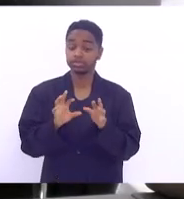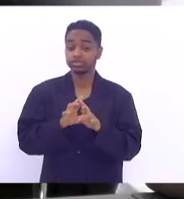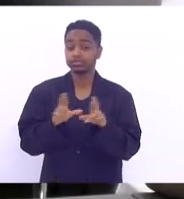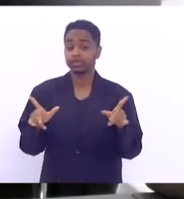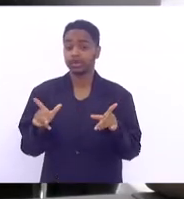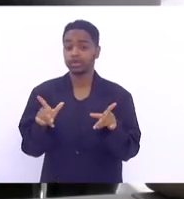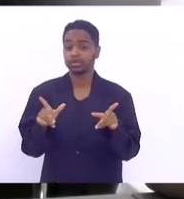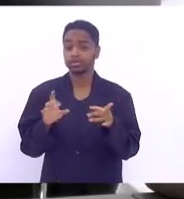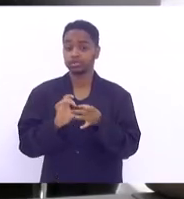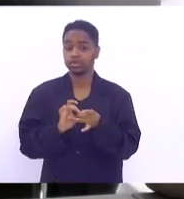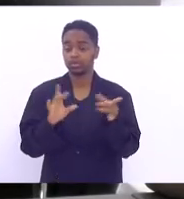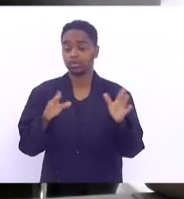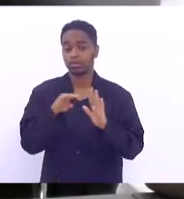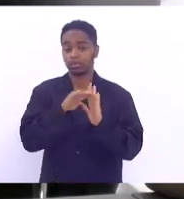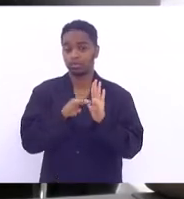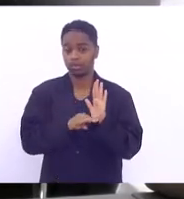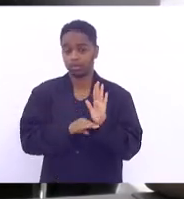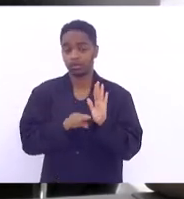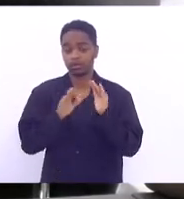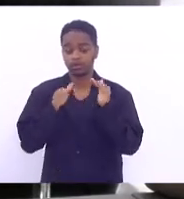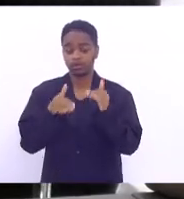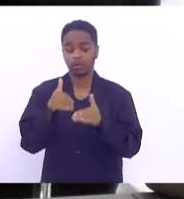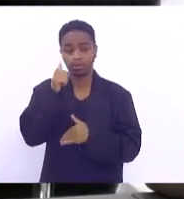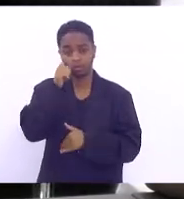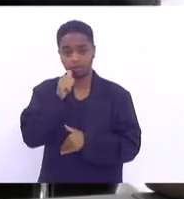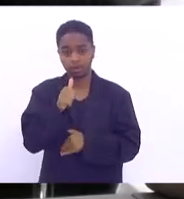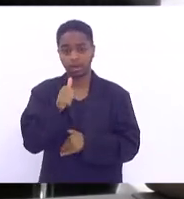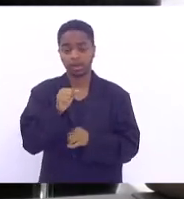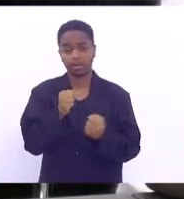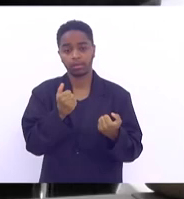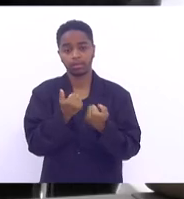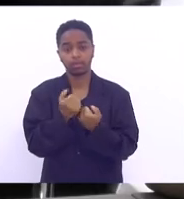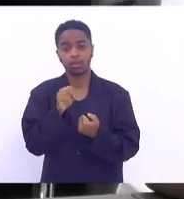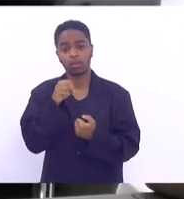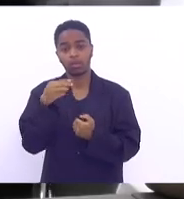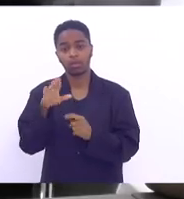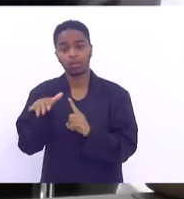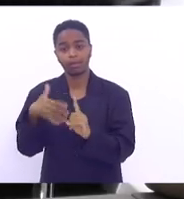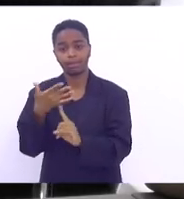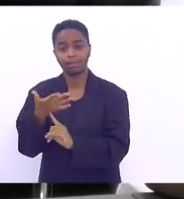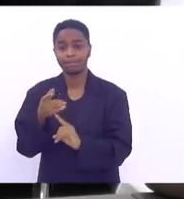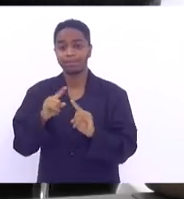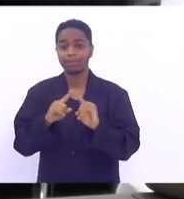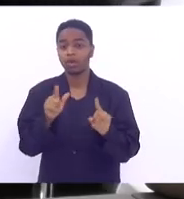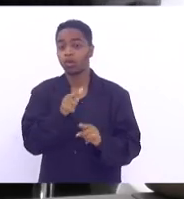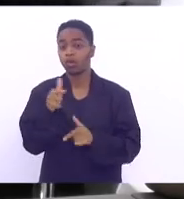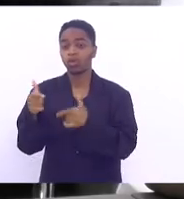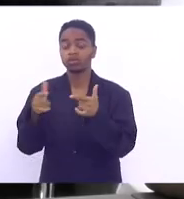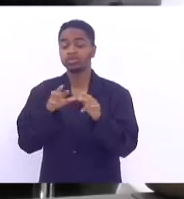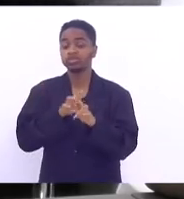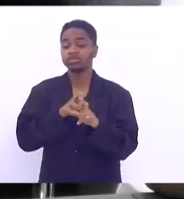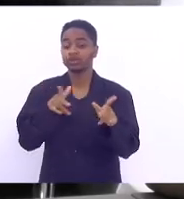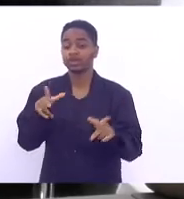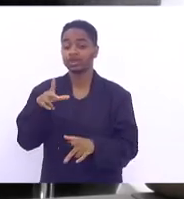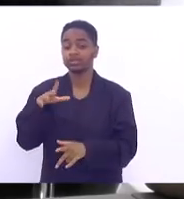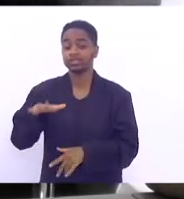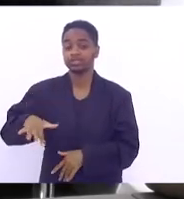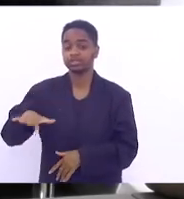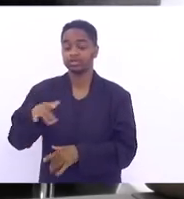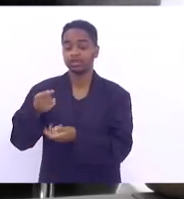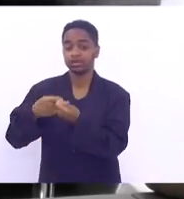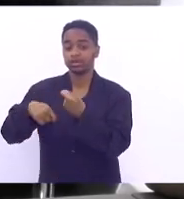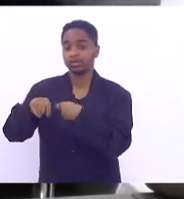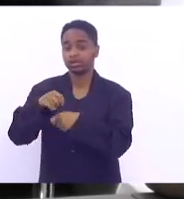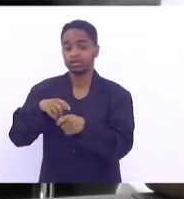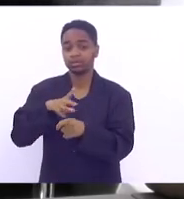programa pró-mulher ou pró-meio ambiente e um que diz respeito à despesa de pessoal, que é algo que é